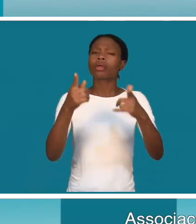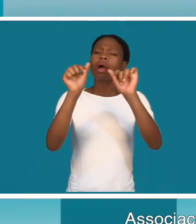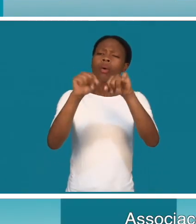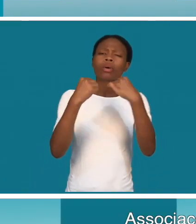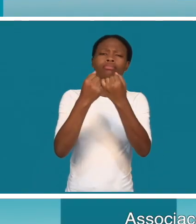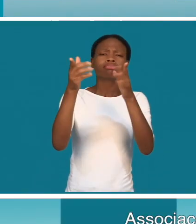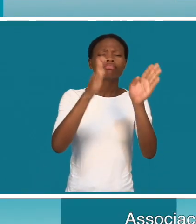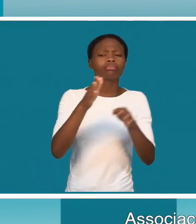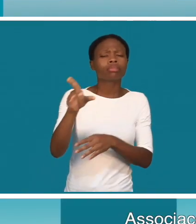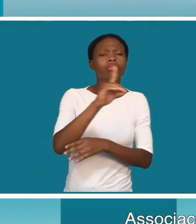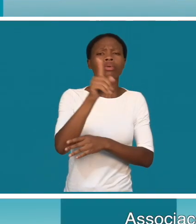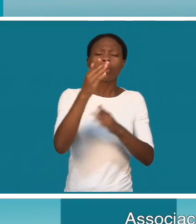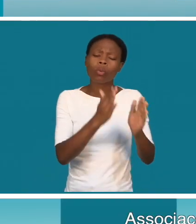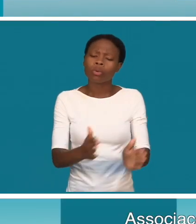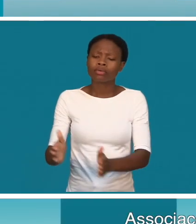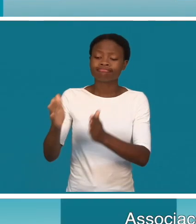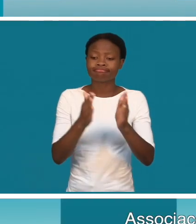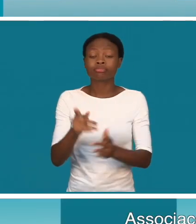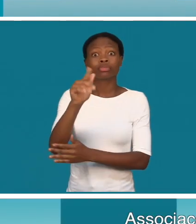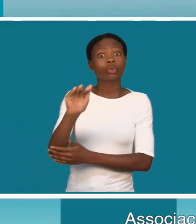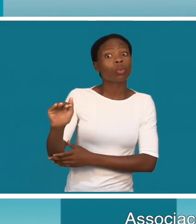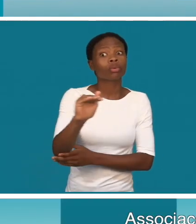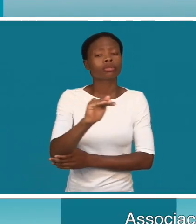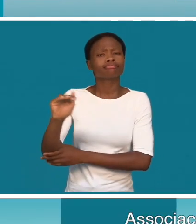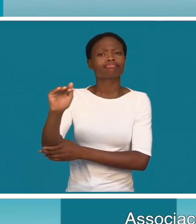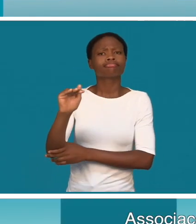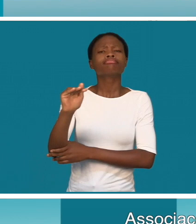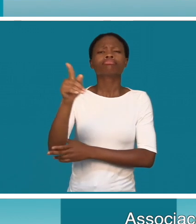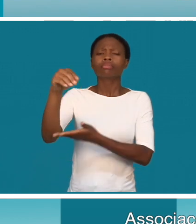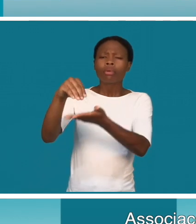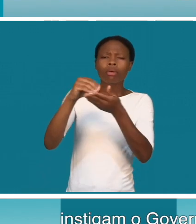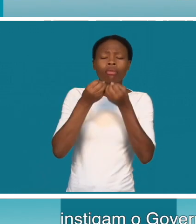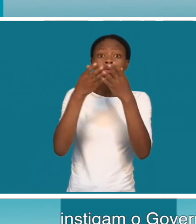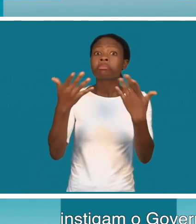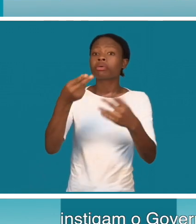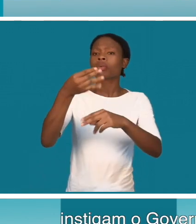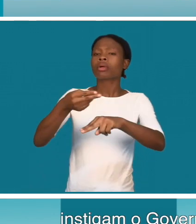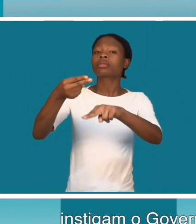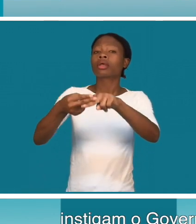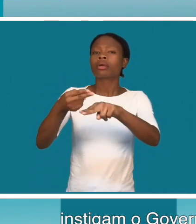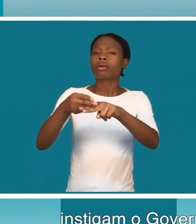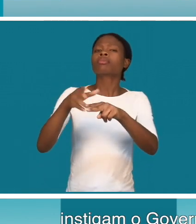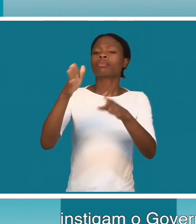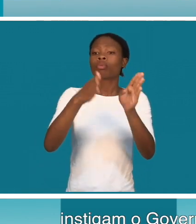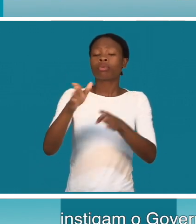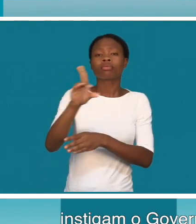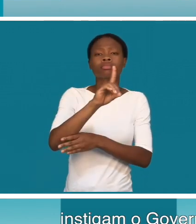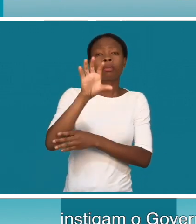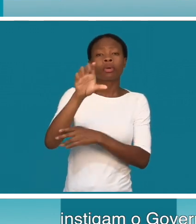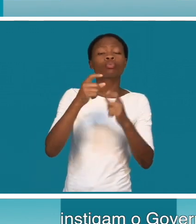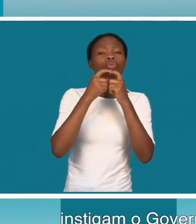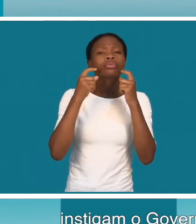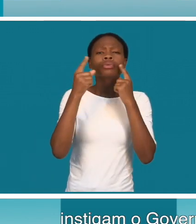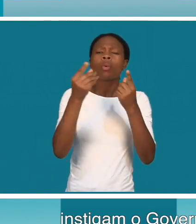Associações de Pessoas com Deficiência e organizações da sociedade civil instigam o governo a garantir maior